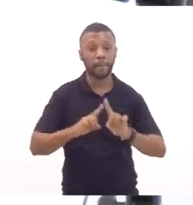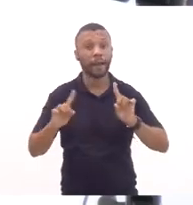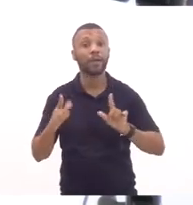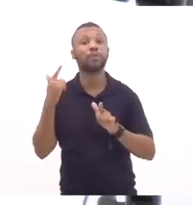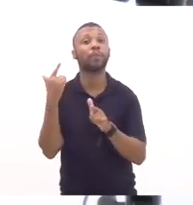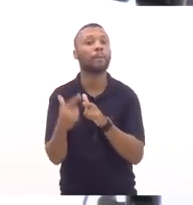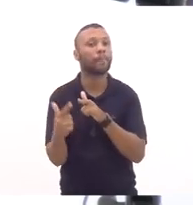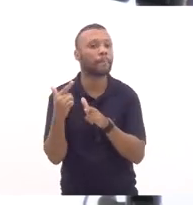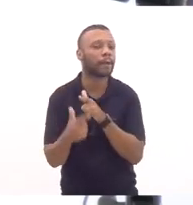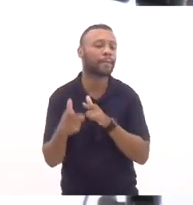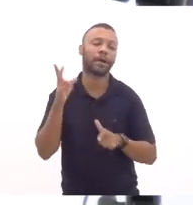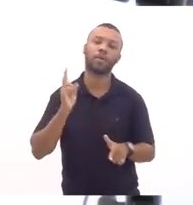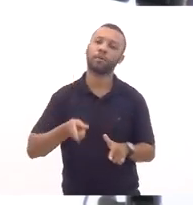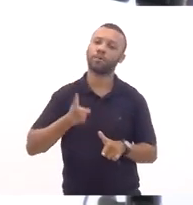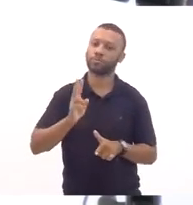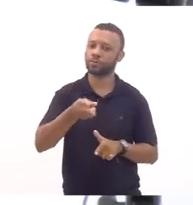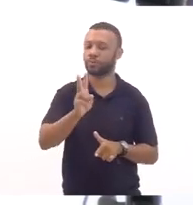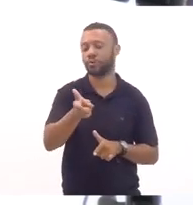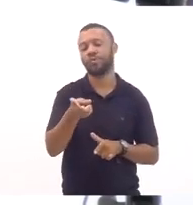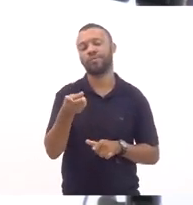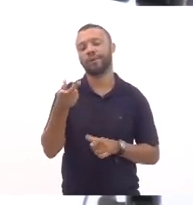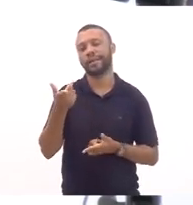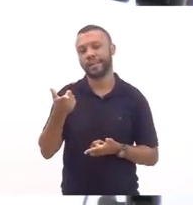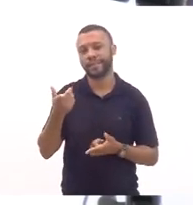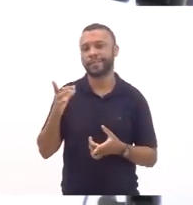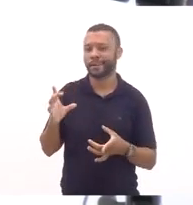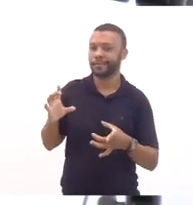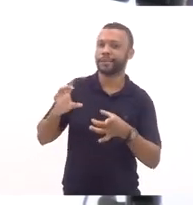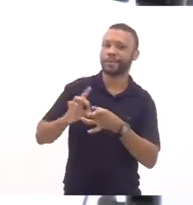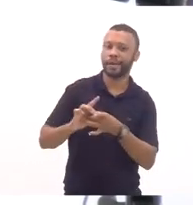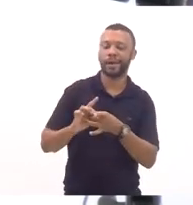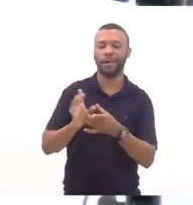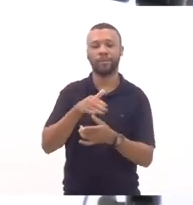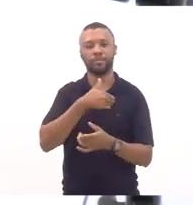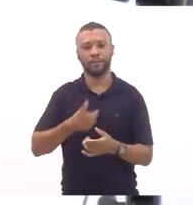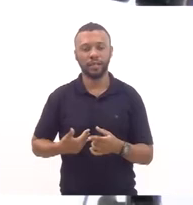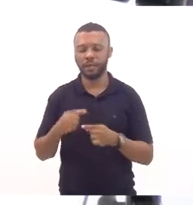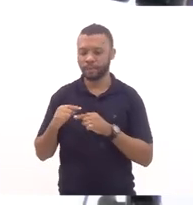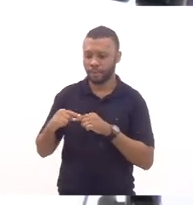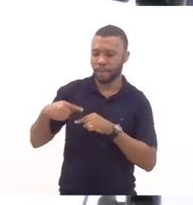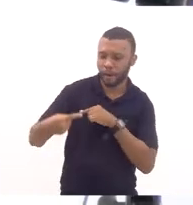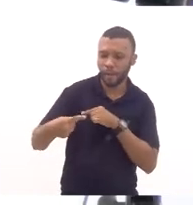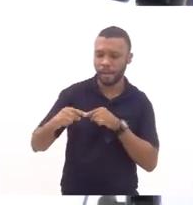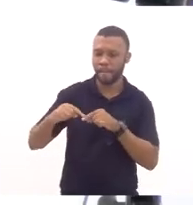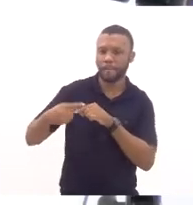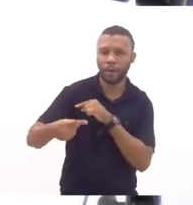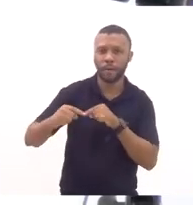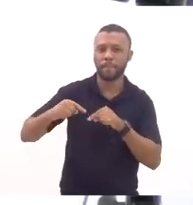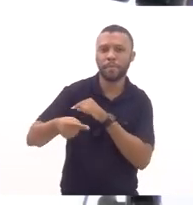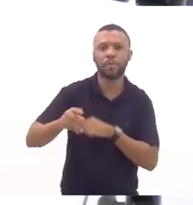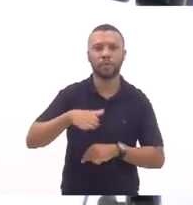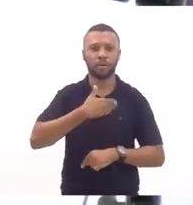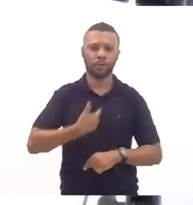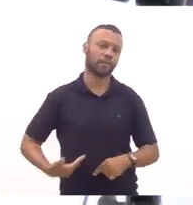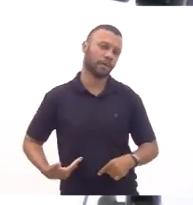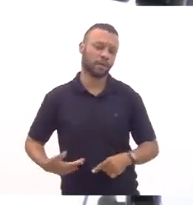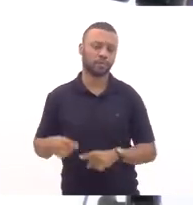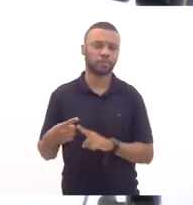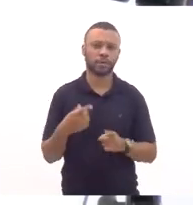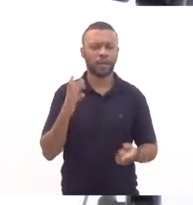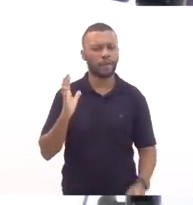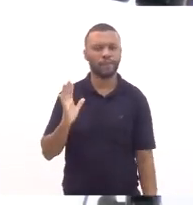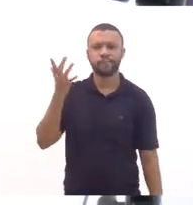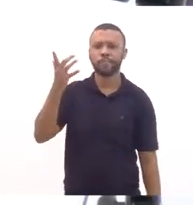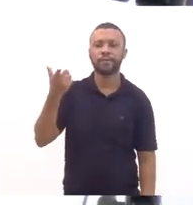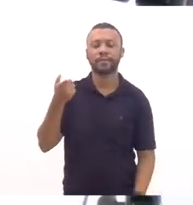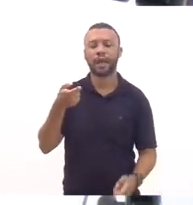continua, ele perpassa por esses governos e vai indo, porque é uma situação o cabo de